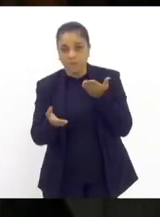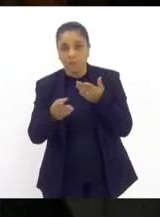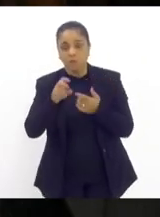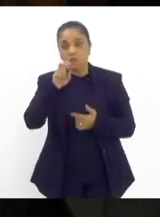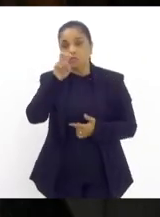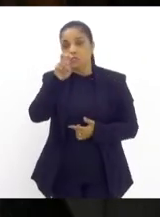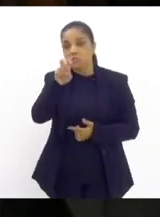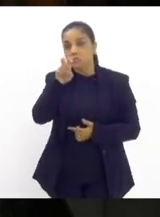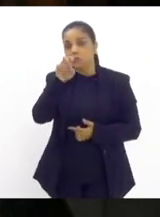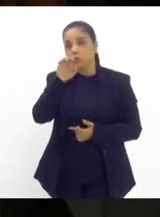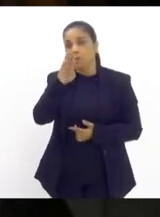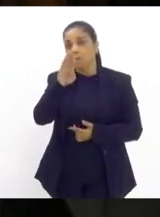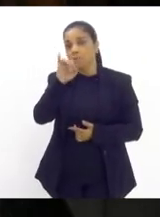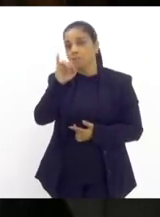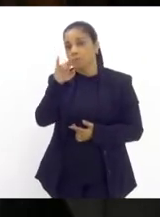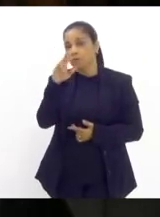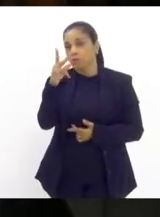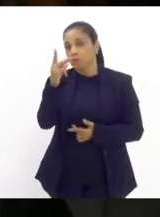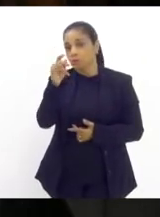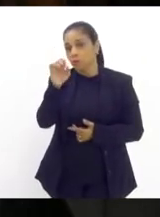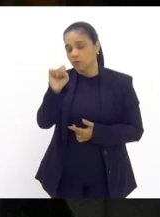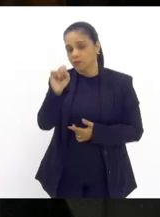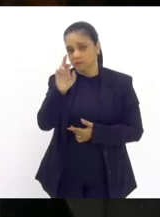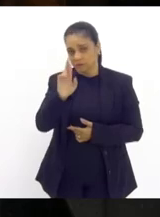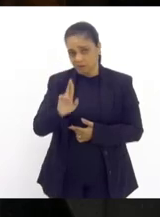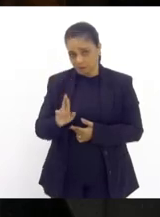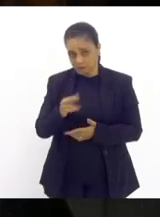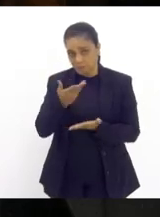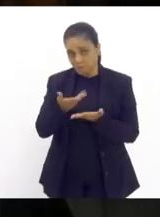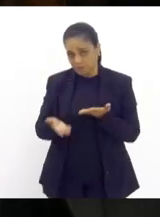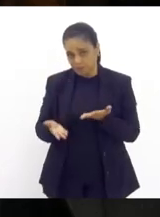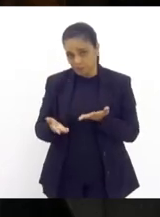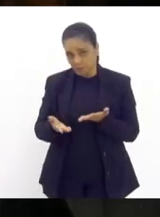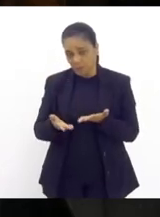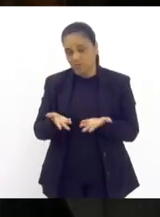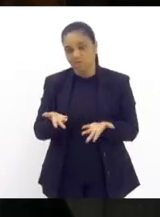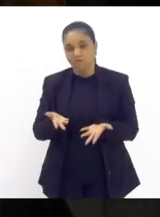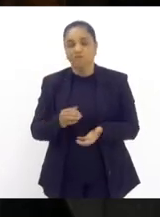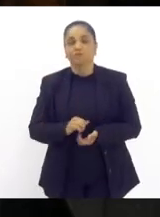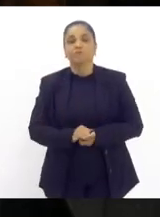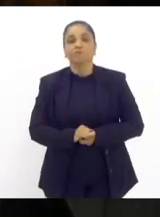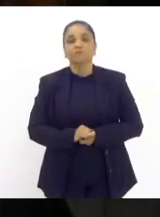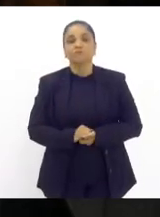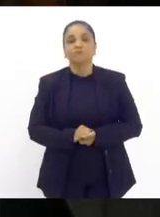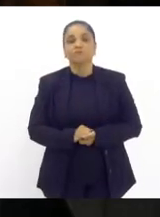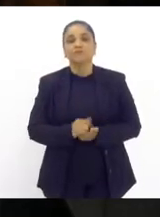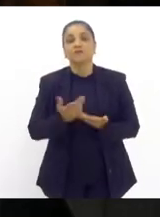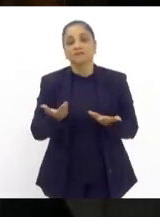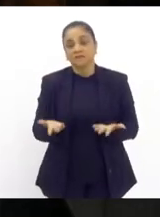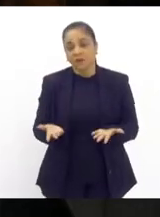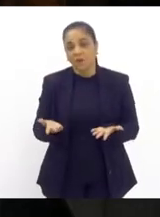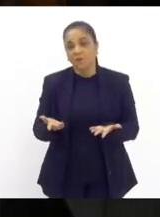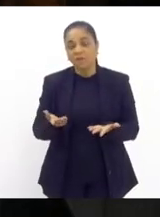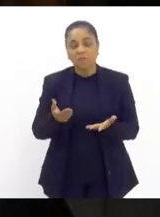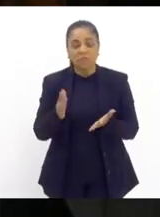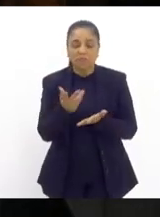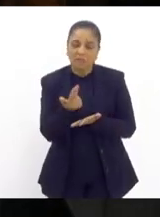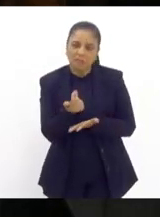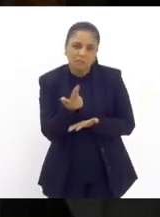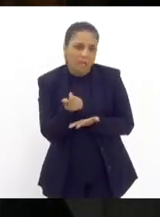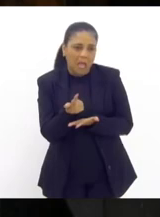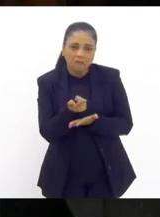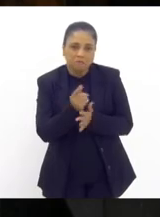bilhões de reais mantida essa toada se nada se alterar